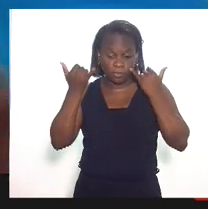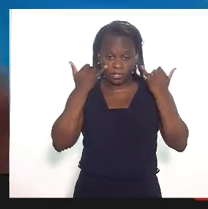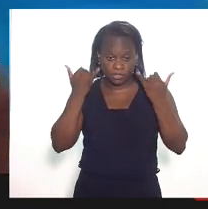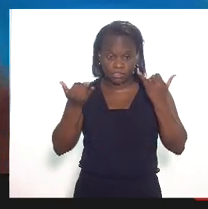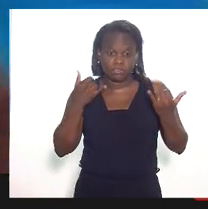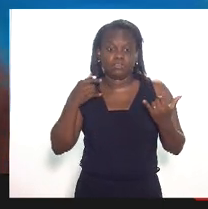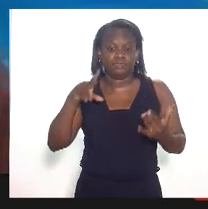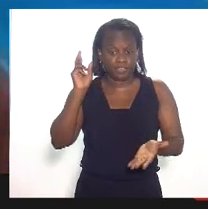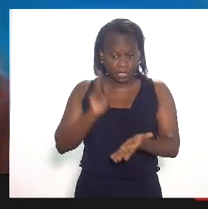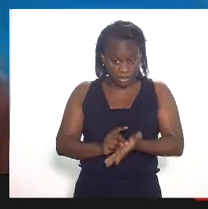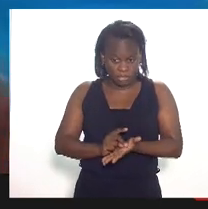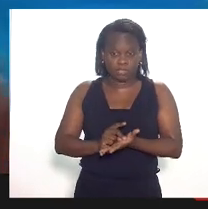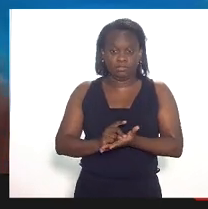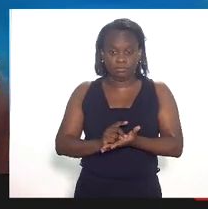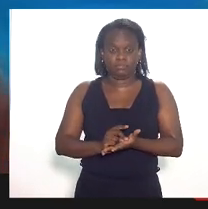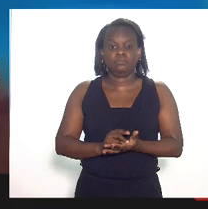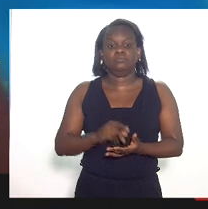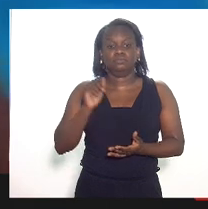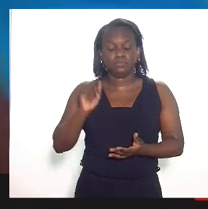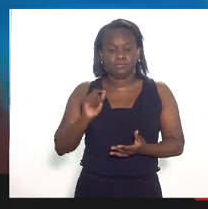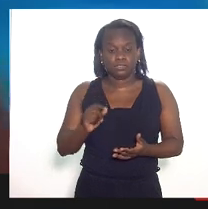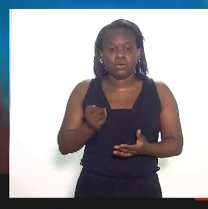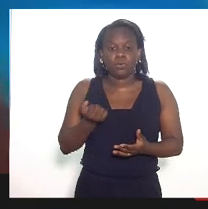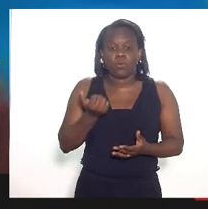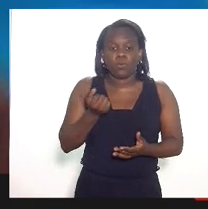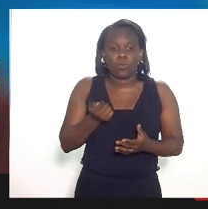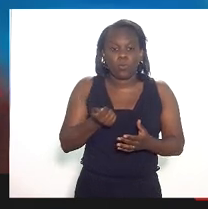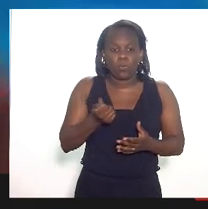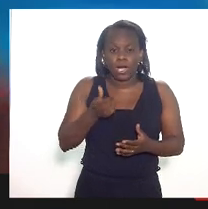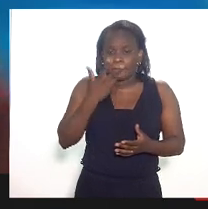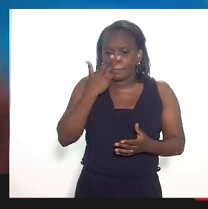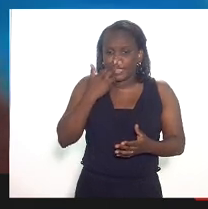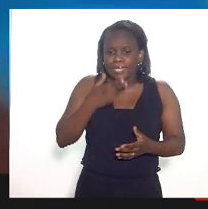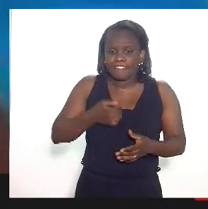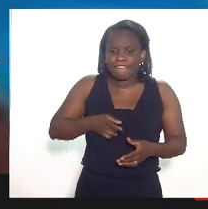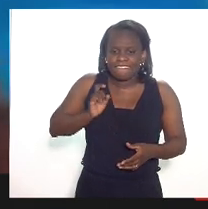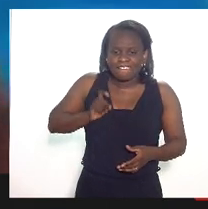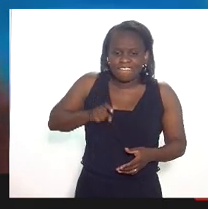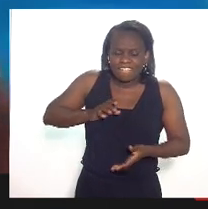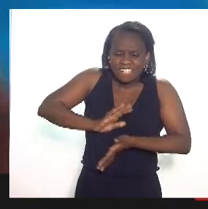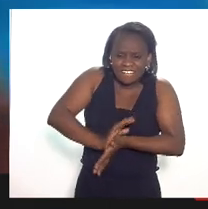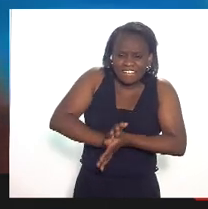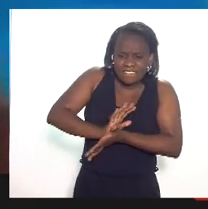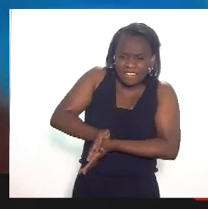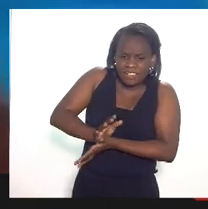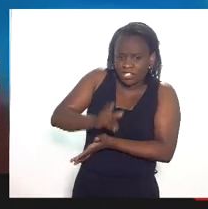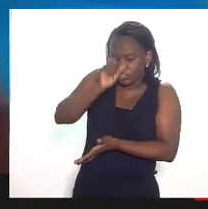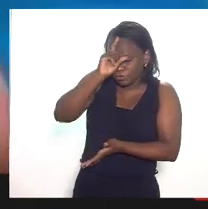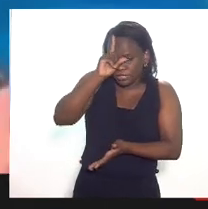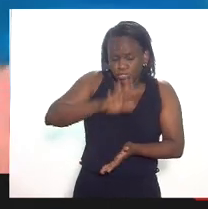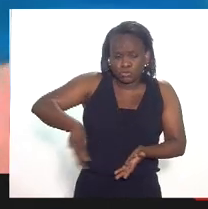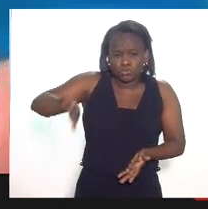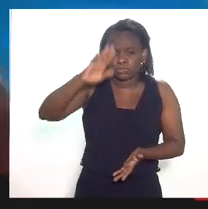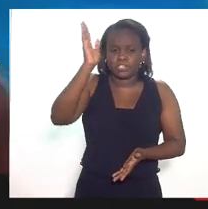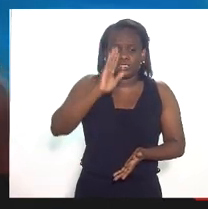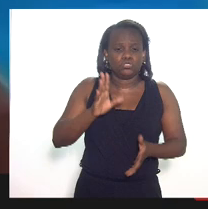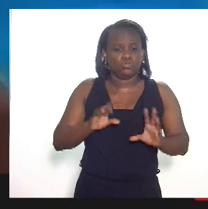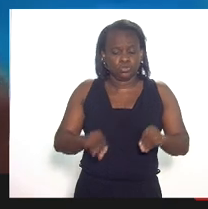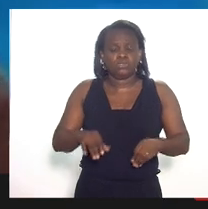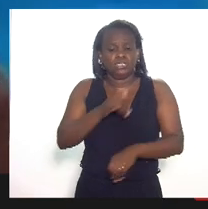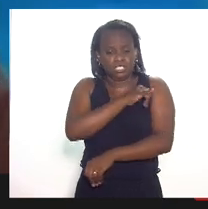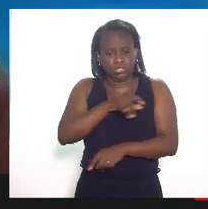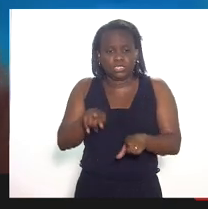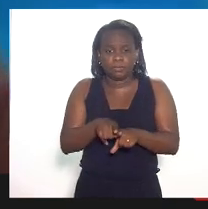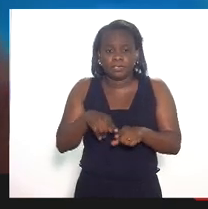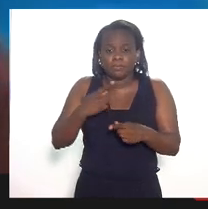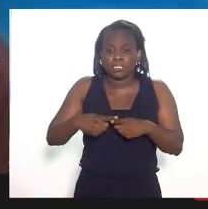são verdadeiras, de quase que cenas de tortura nas nossas unidades de saúde do Brasil inteiro e aqui do Rio de Janeiro tem,